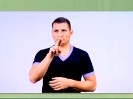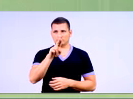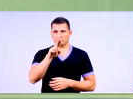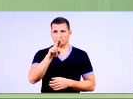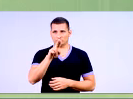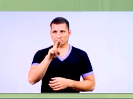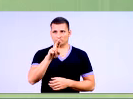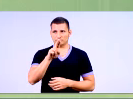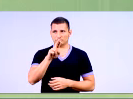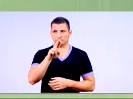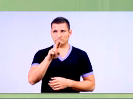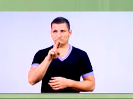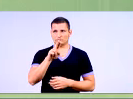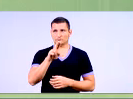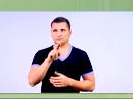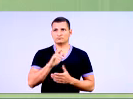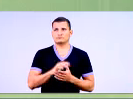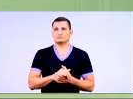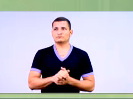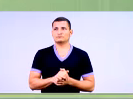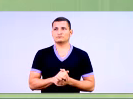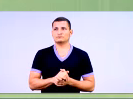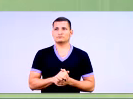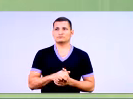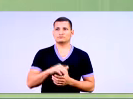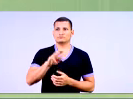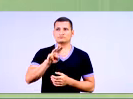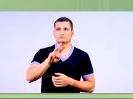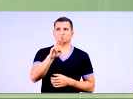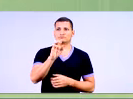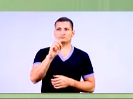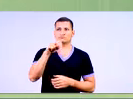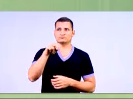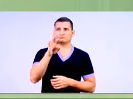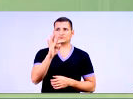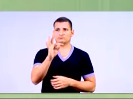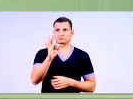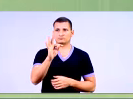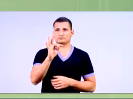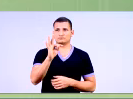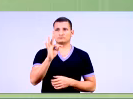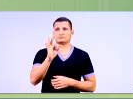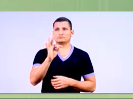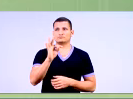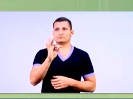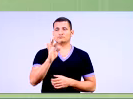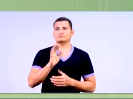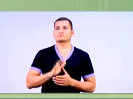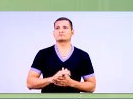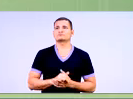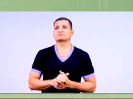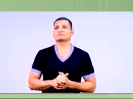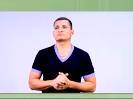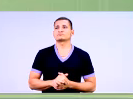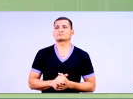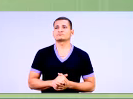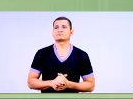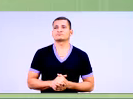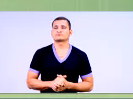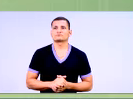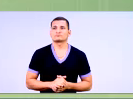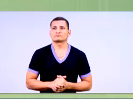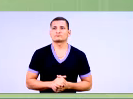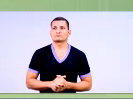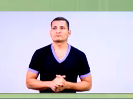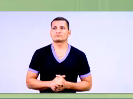fica won't. You won't win a laser print next